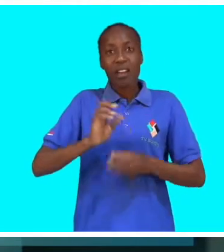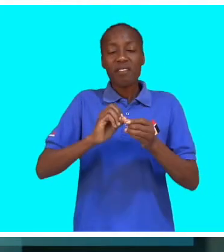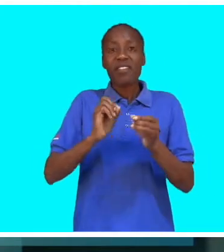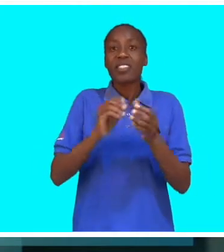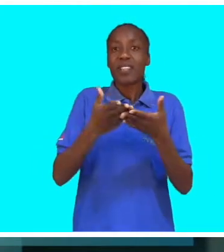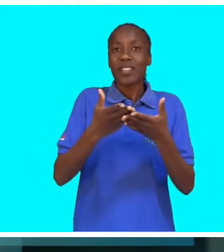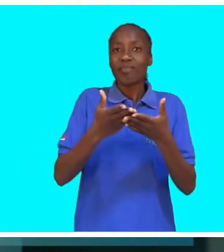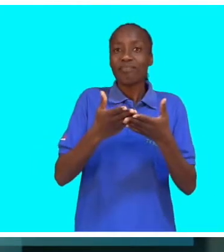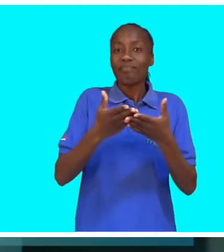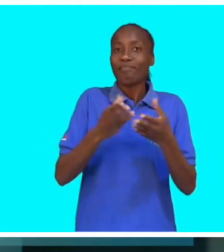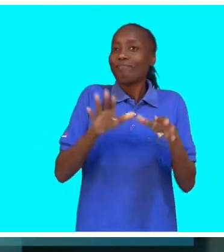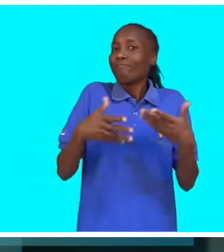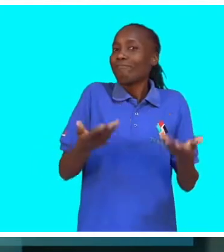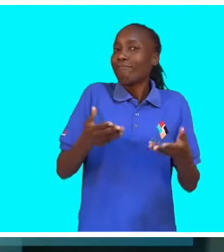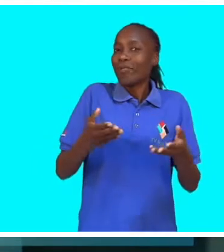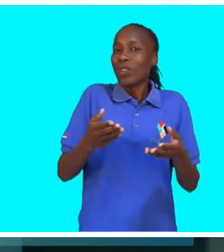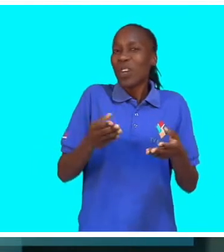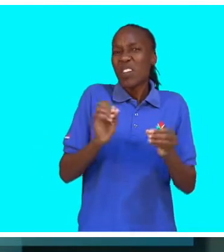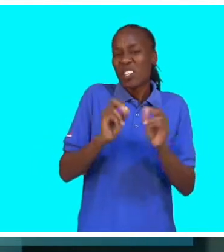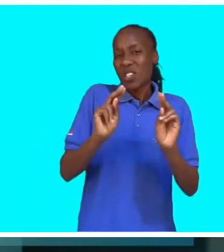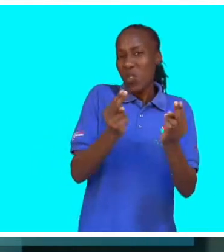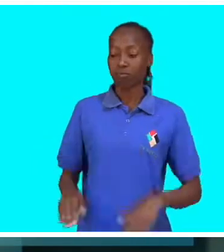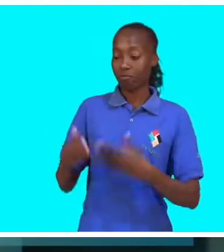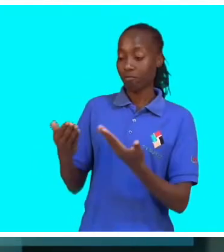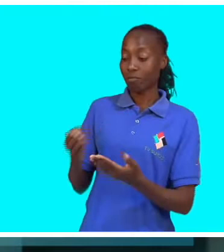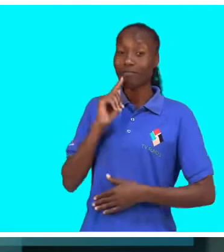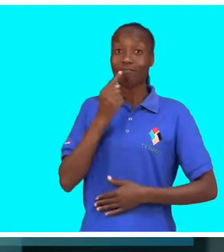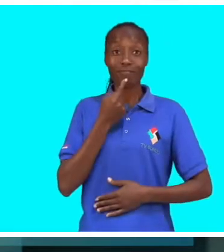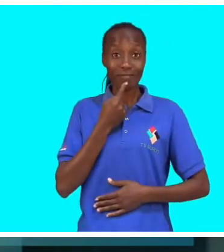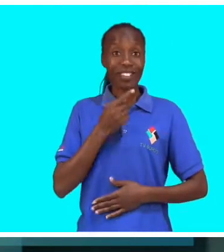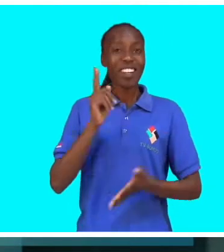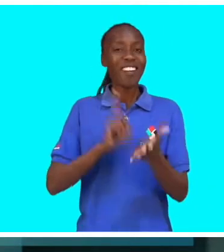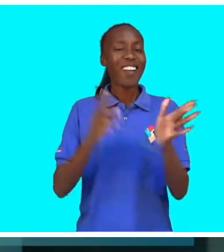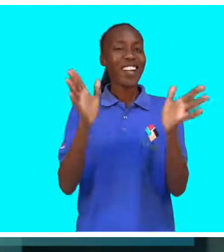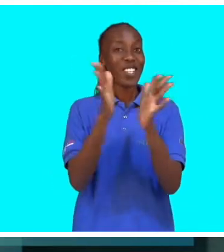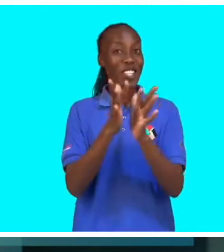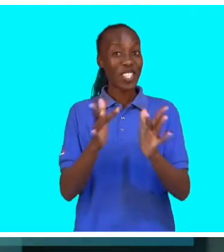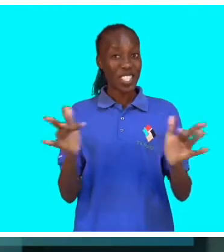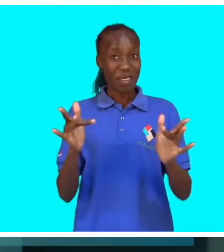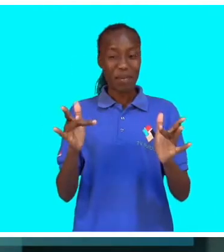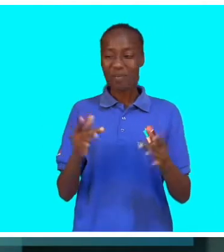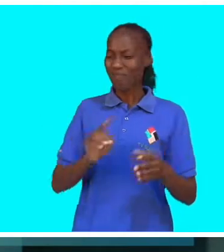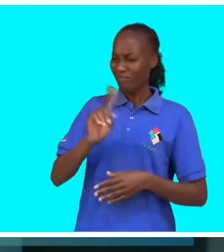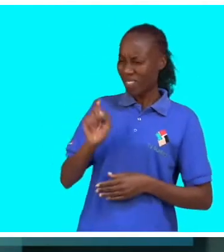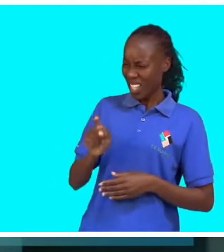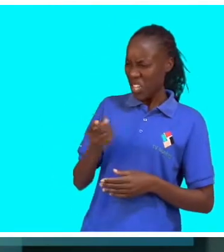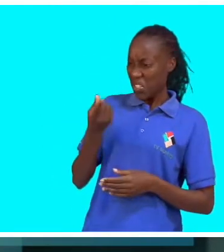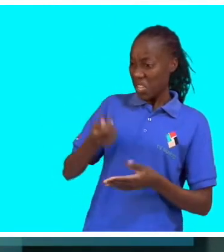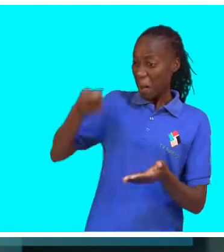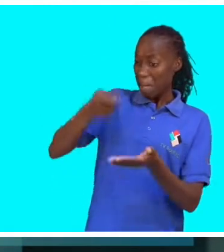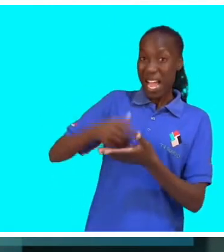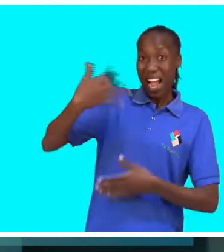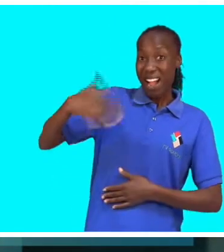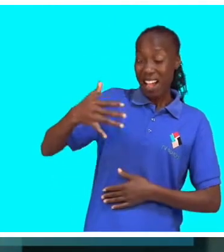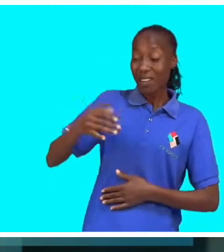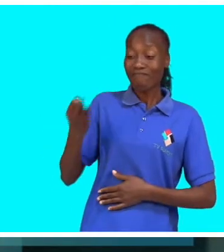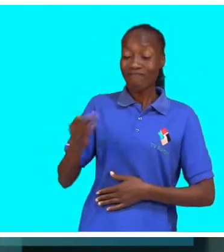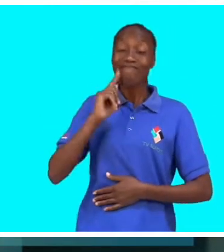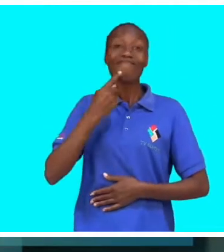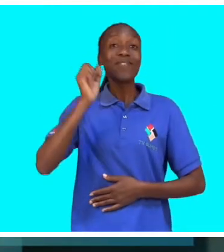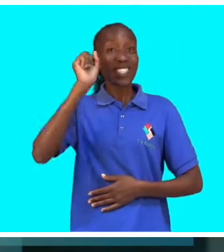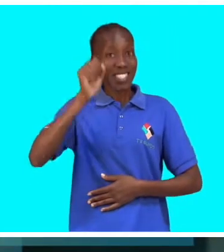monta uma moto idêntica a esta. Este é mais simples. Fica mais... O preço também fica mais